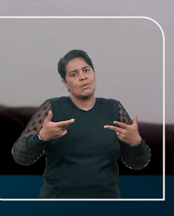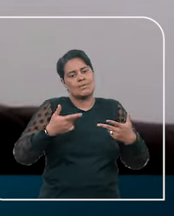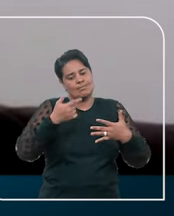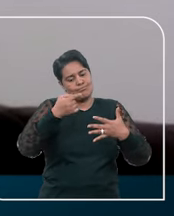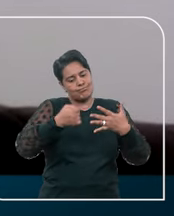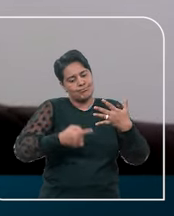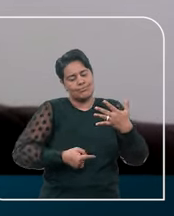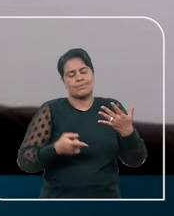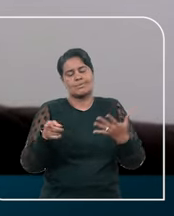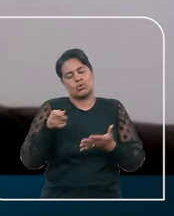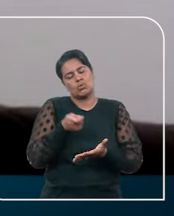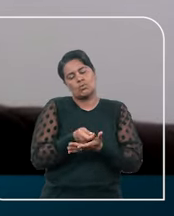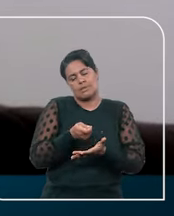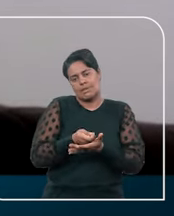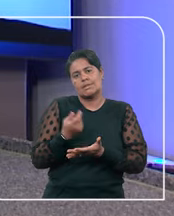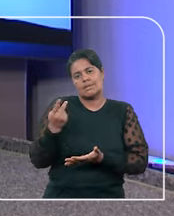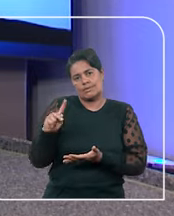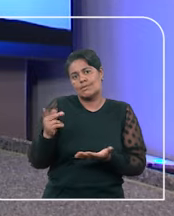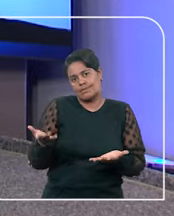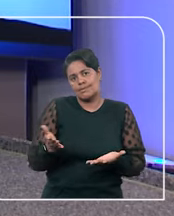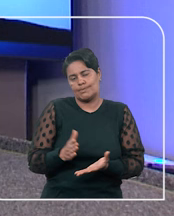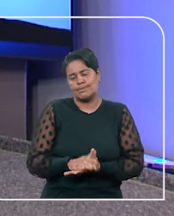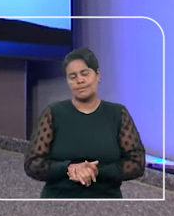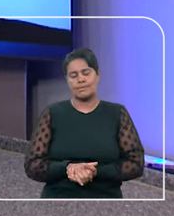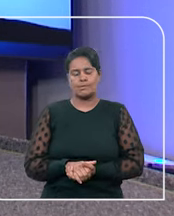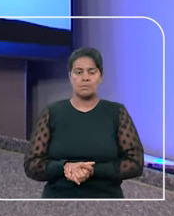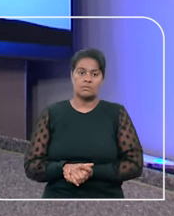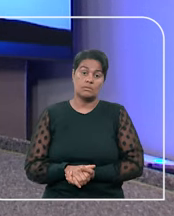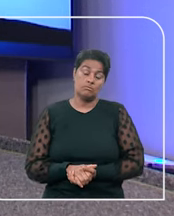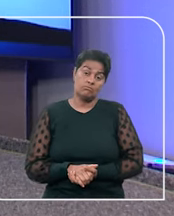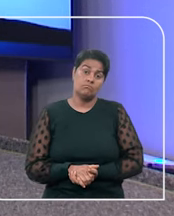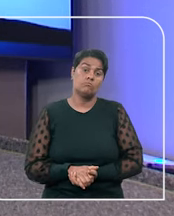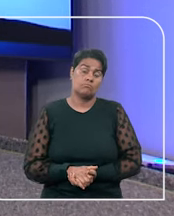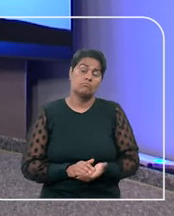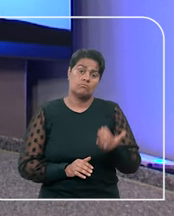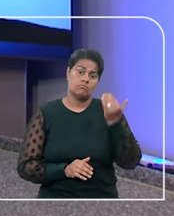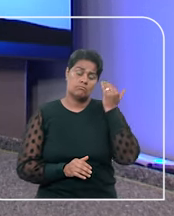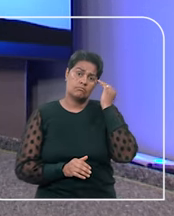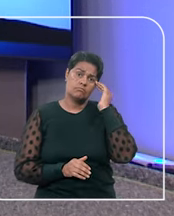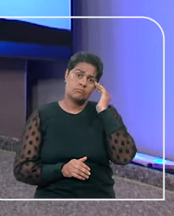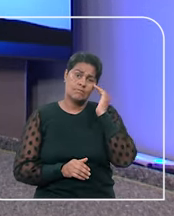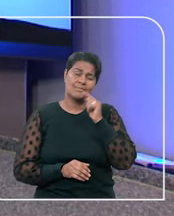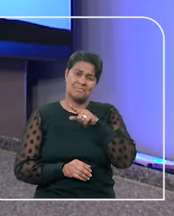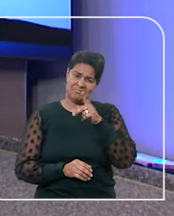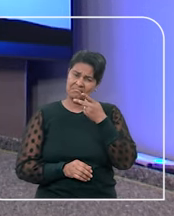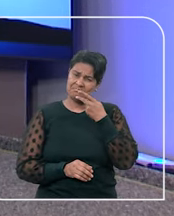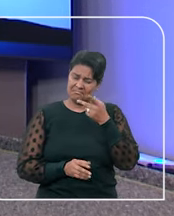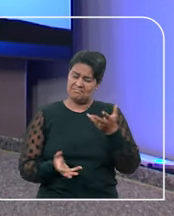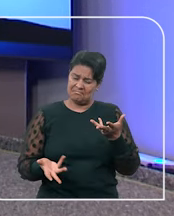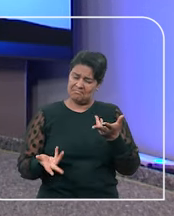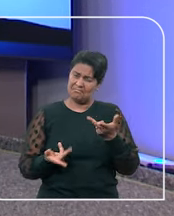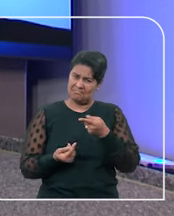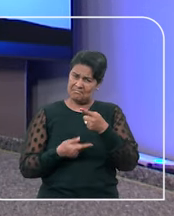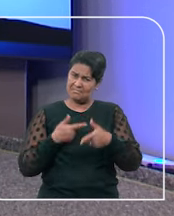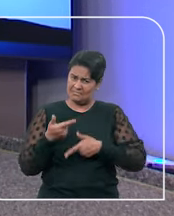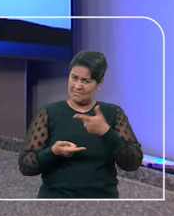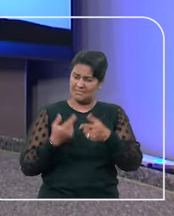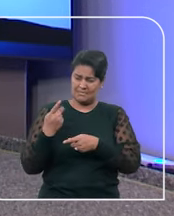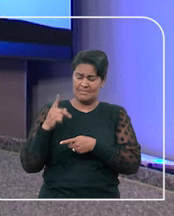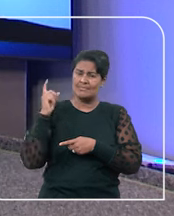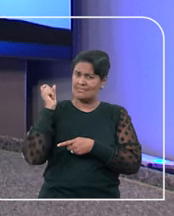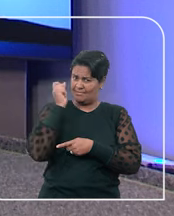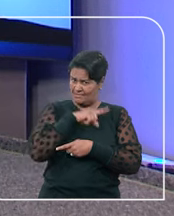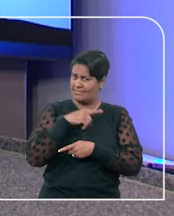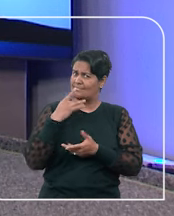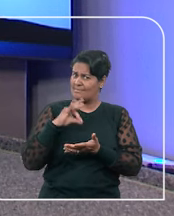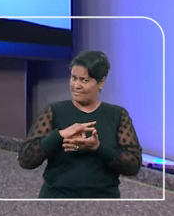obrigação desse dever prpo entendi bom a gente falou aí dessa missão hercula árdua e importantíssima do Síndico